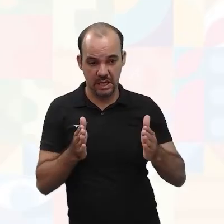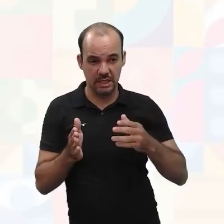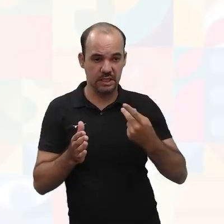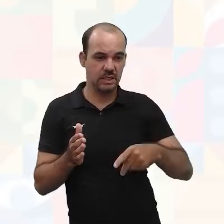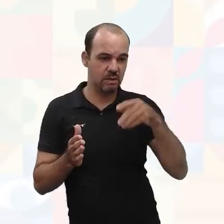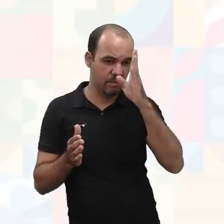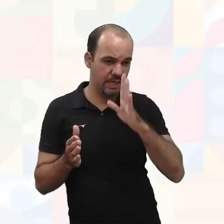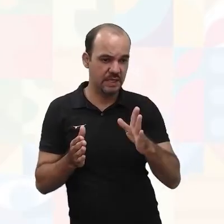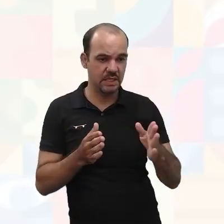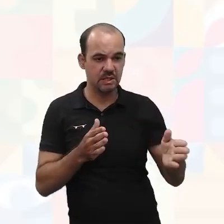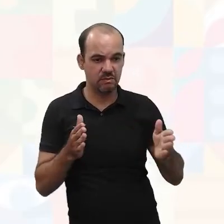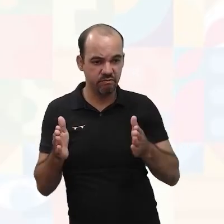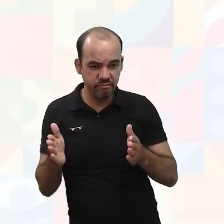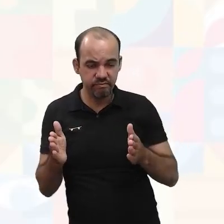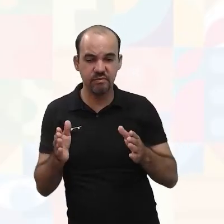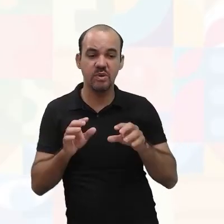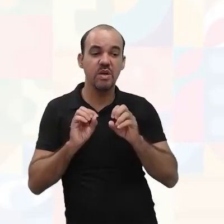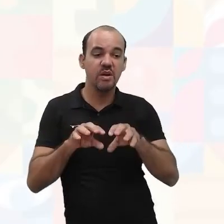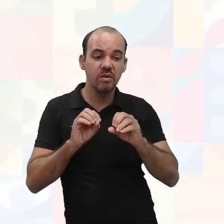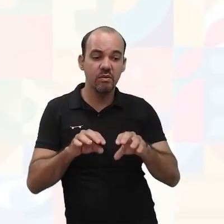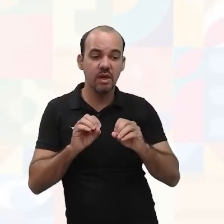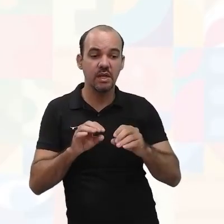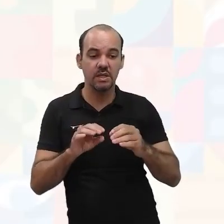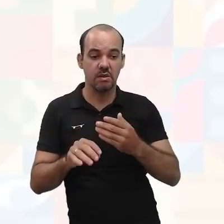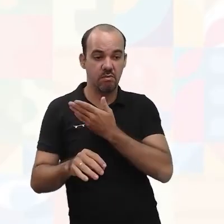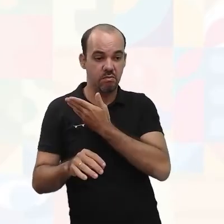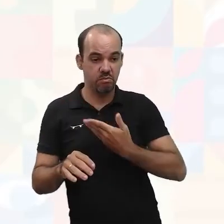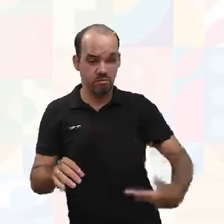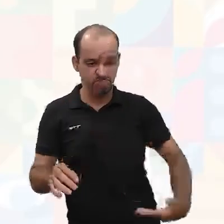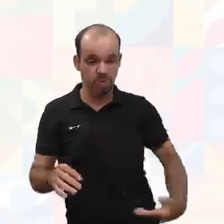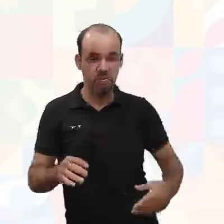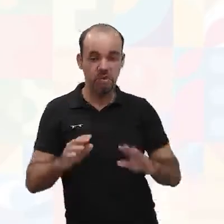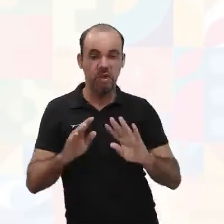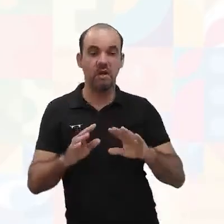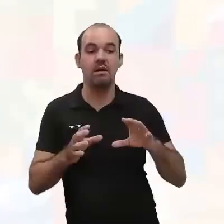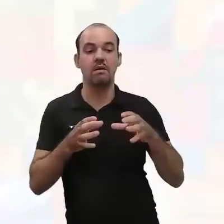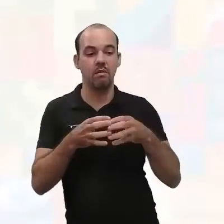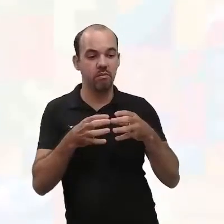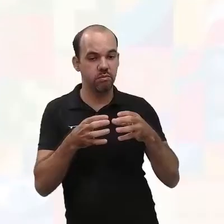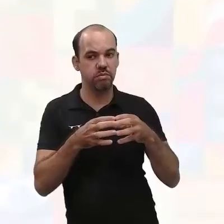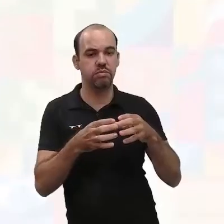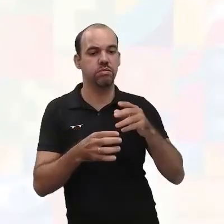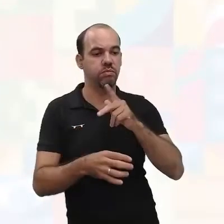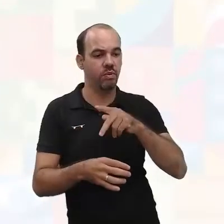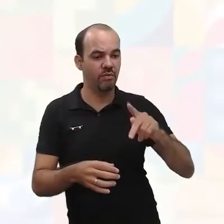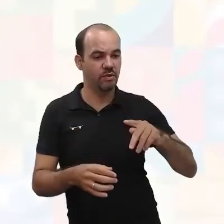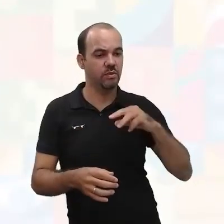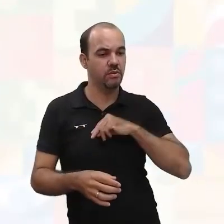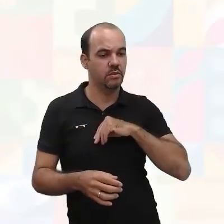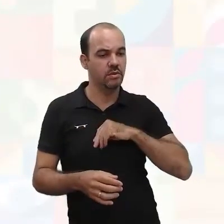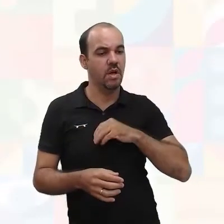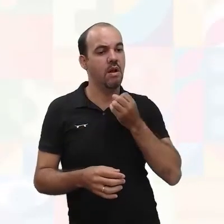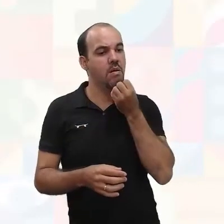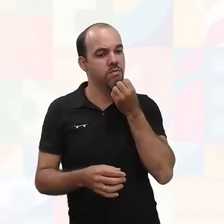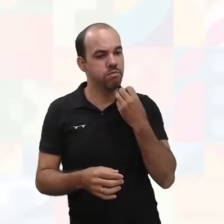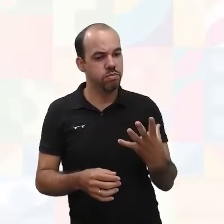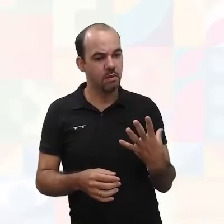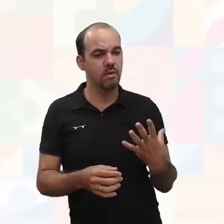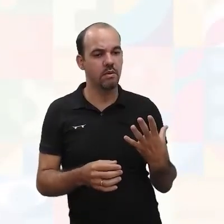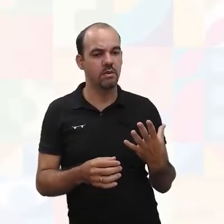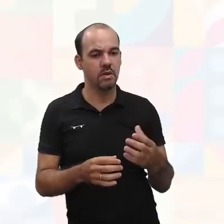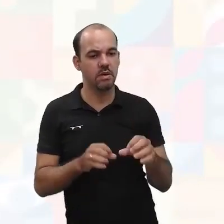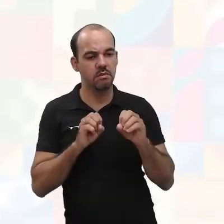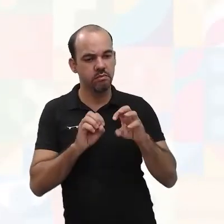acompanhada de uma educação pública de qualidade, com professores bem remunerados, com condições de ensino e de aprendizagem para